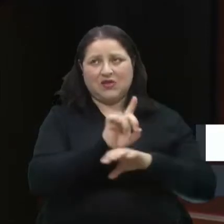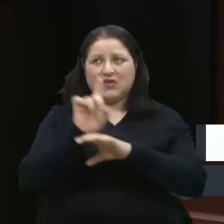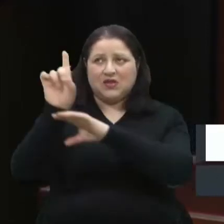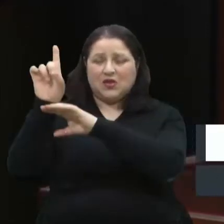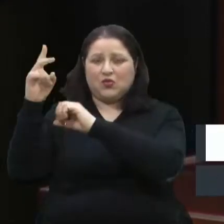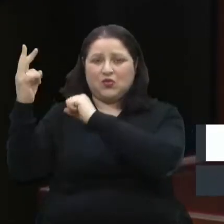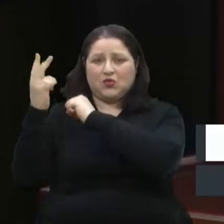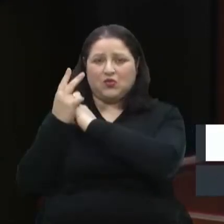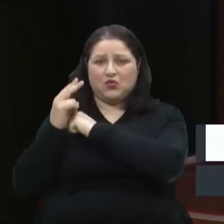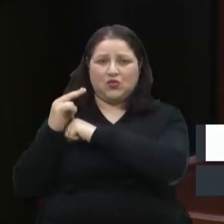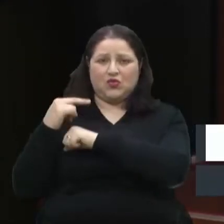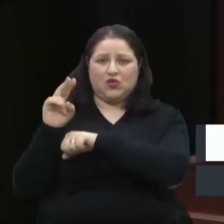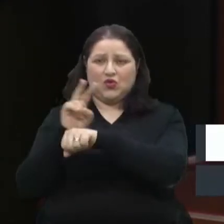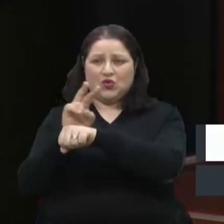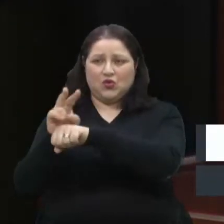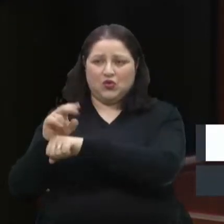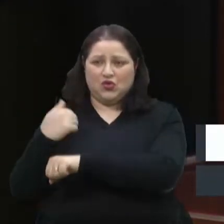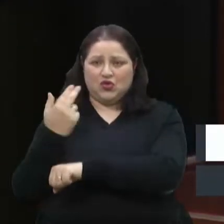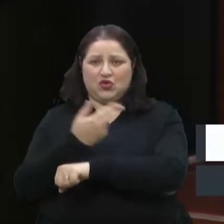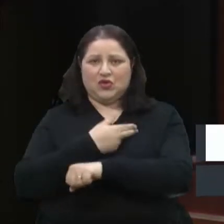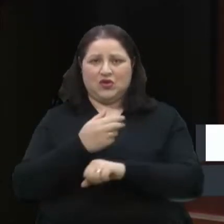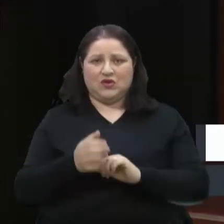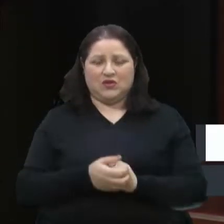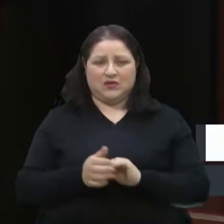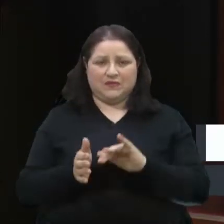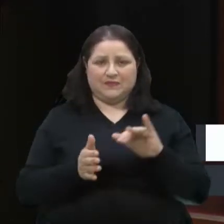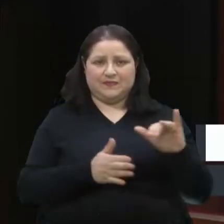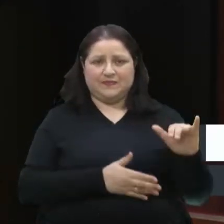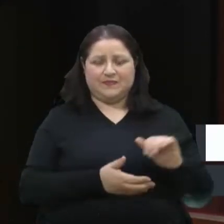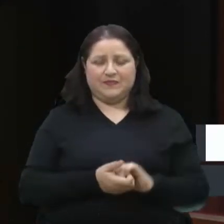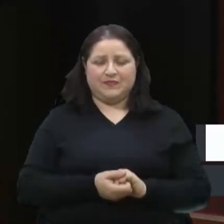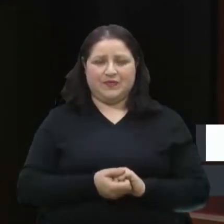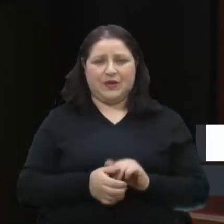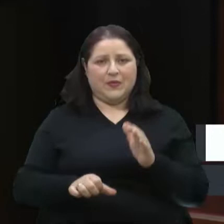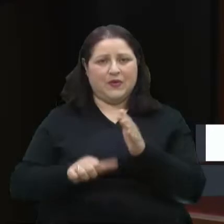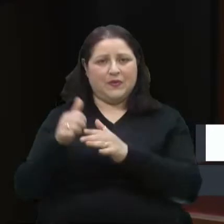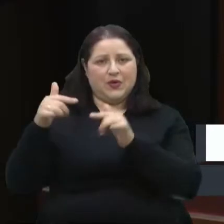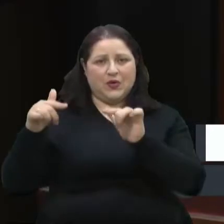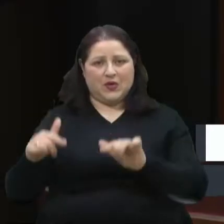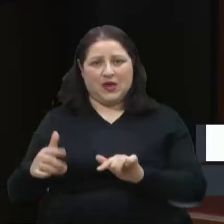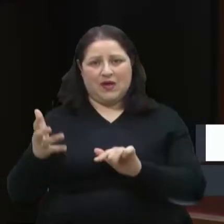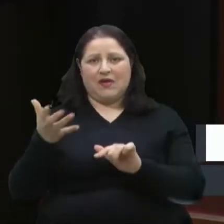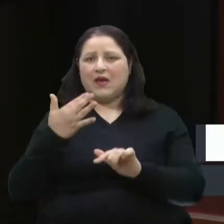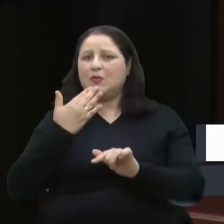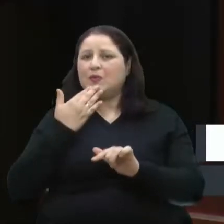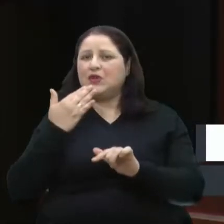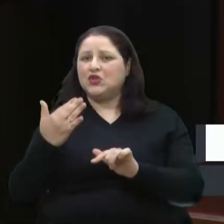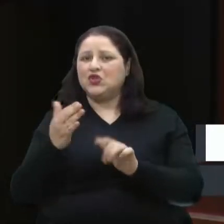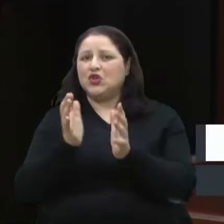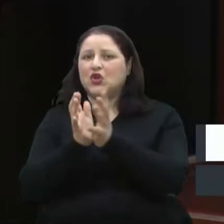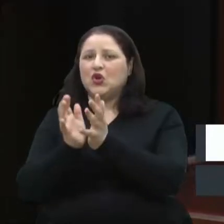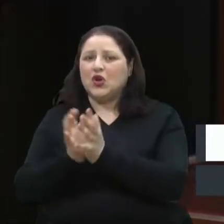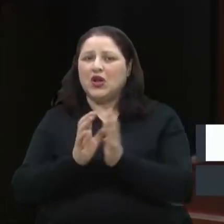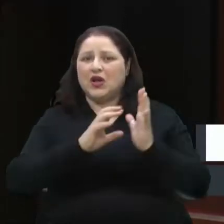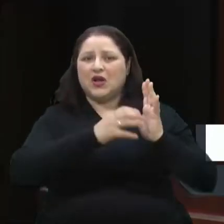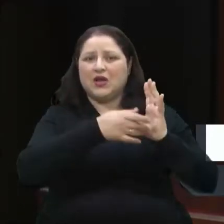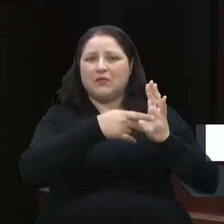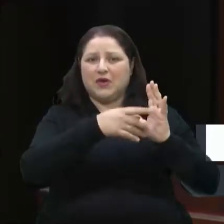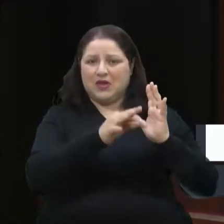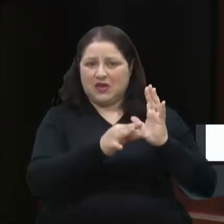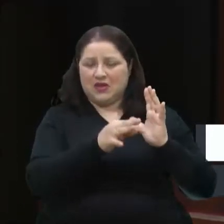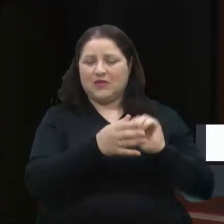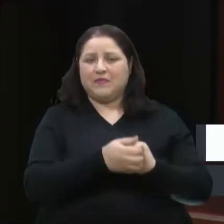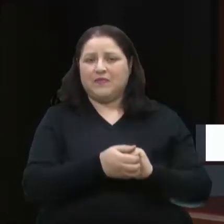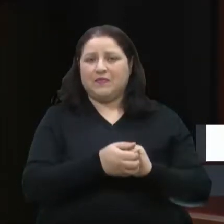Gente, para quem, em primeiro lugar, eu quero pedir para os colegas do PT, que